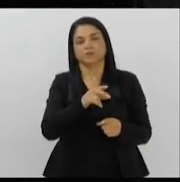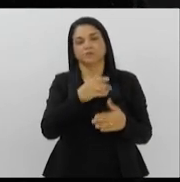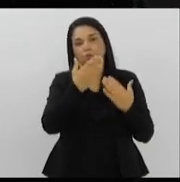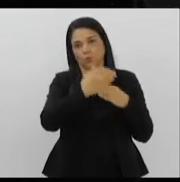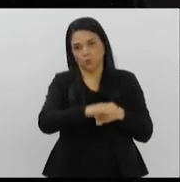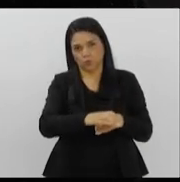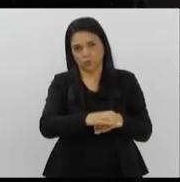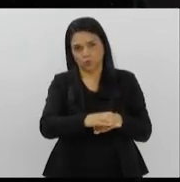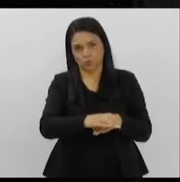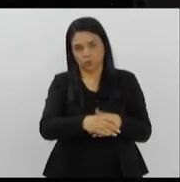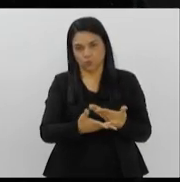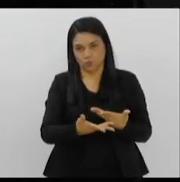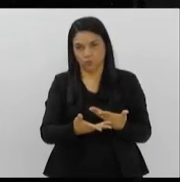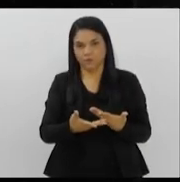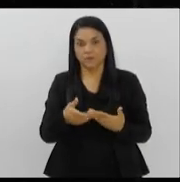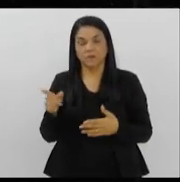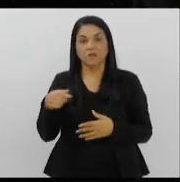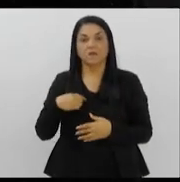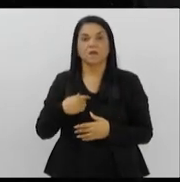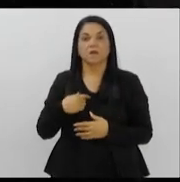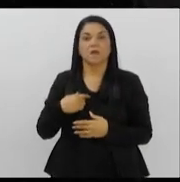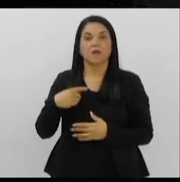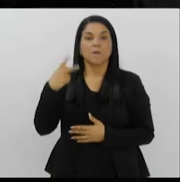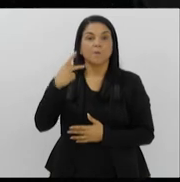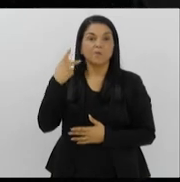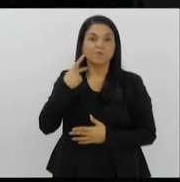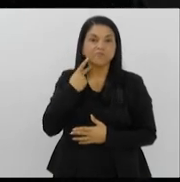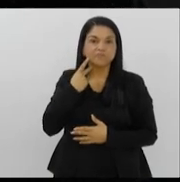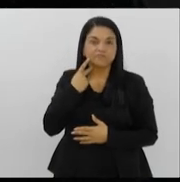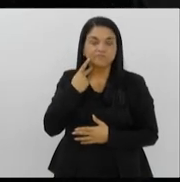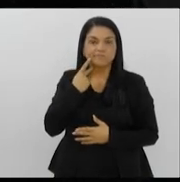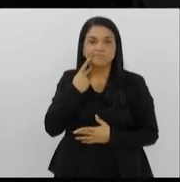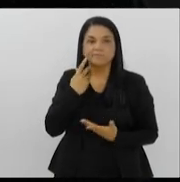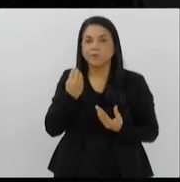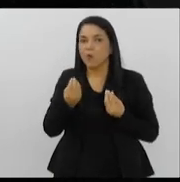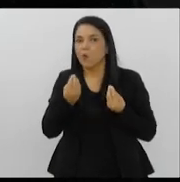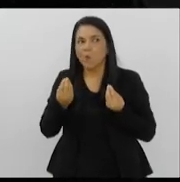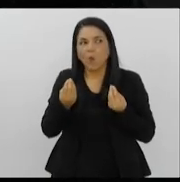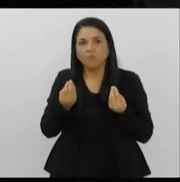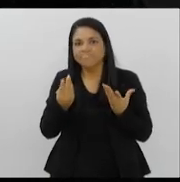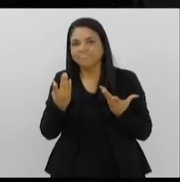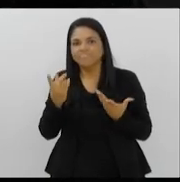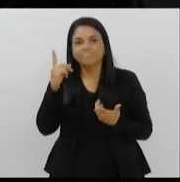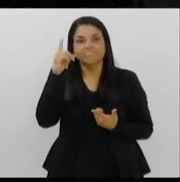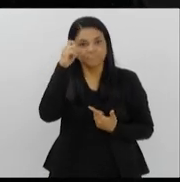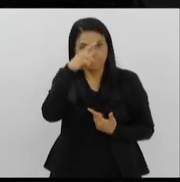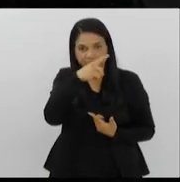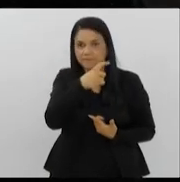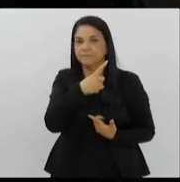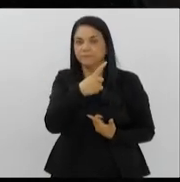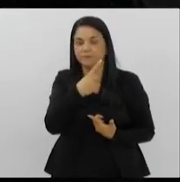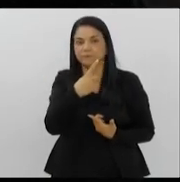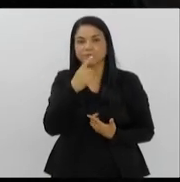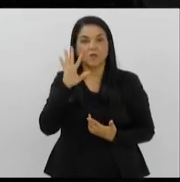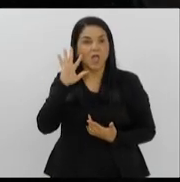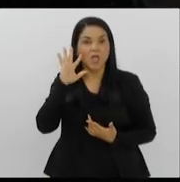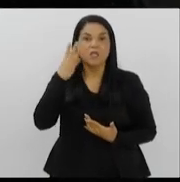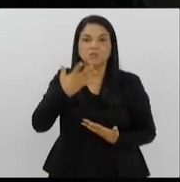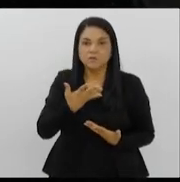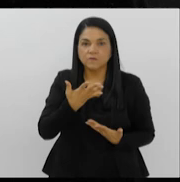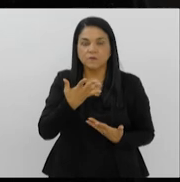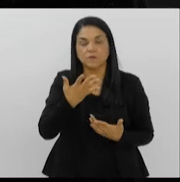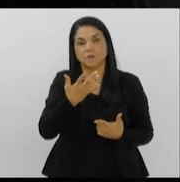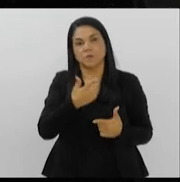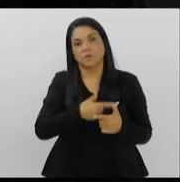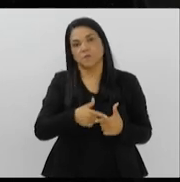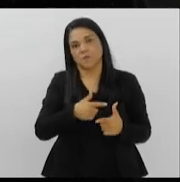Procuradoria se via em situação difícil de como dar solução a uma questão